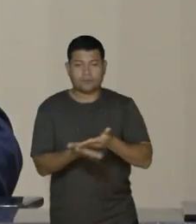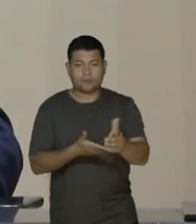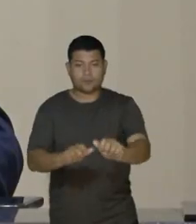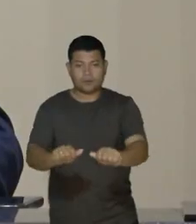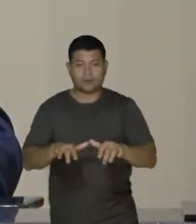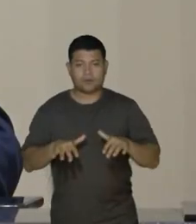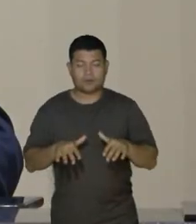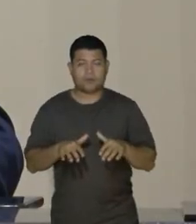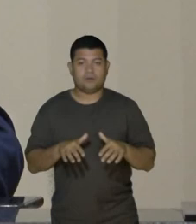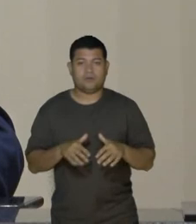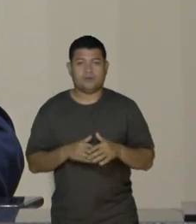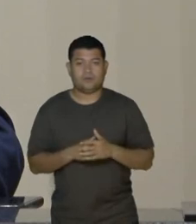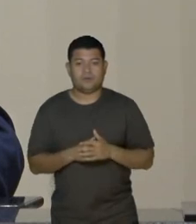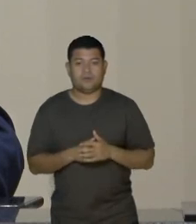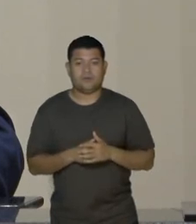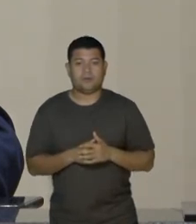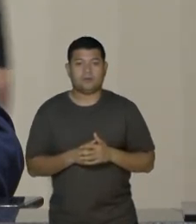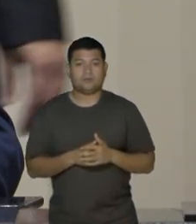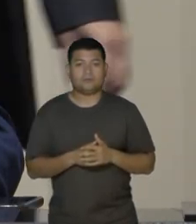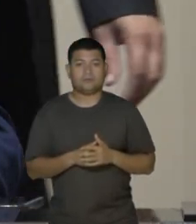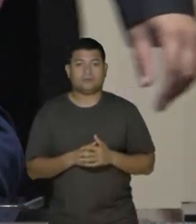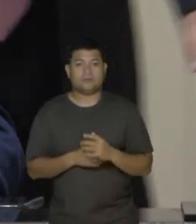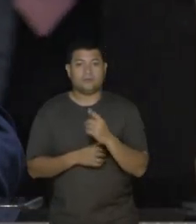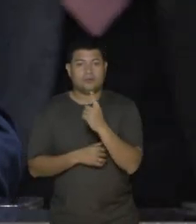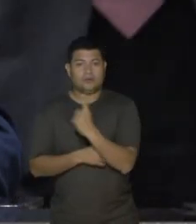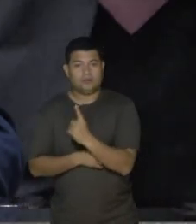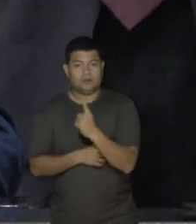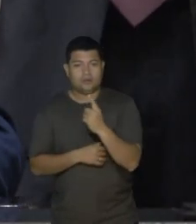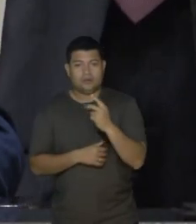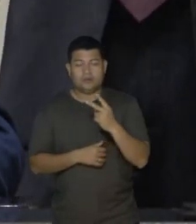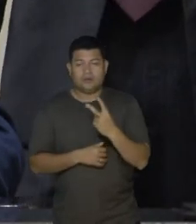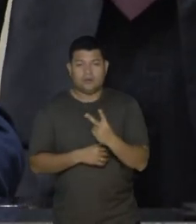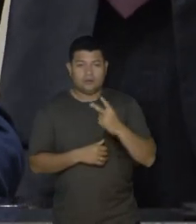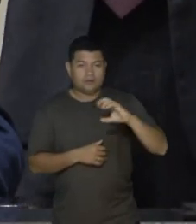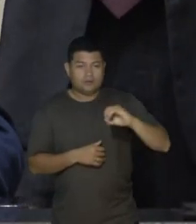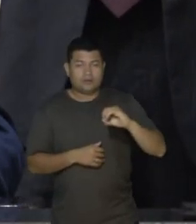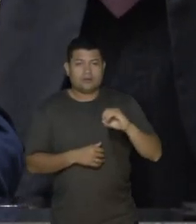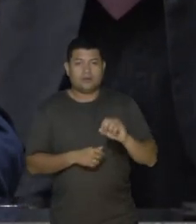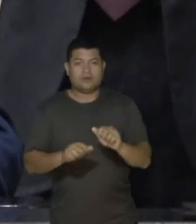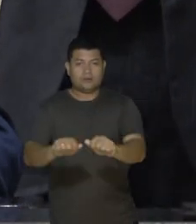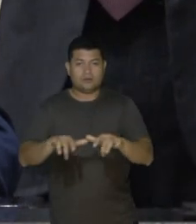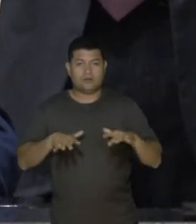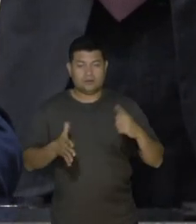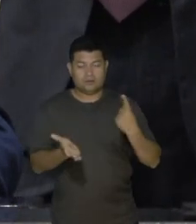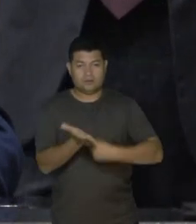sessão, a 120ª sessão legislativa,